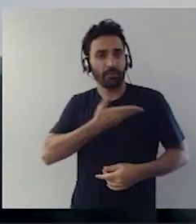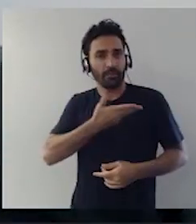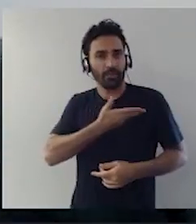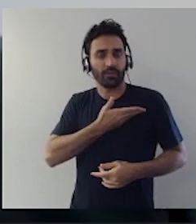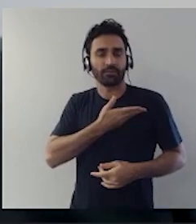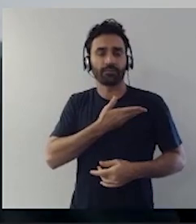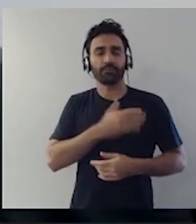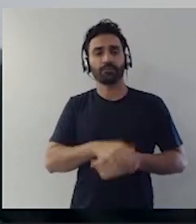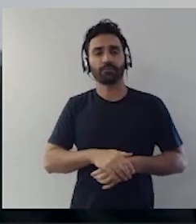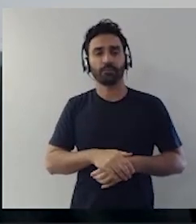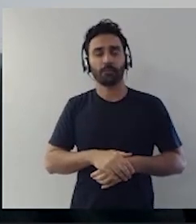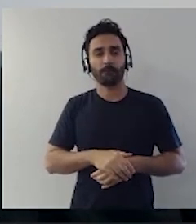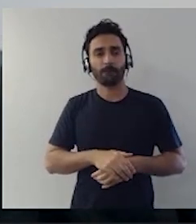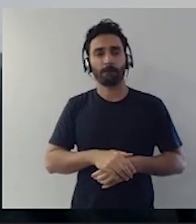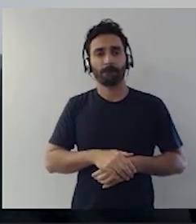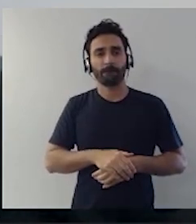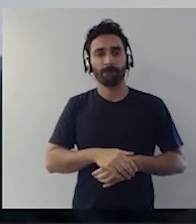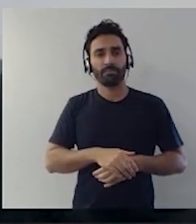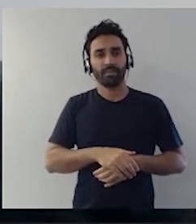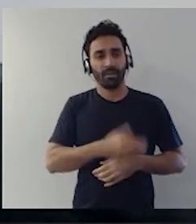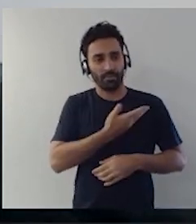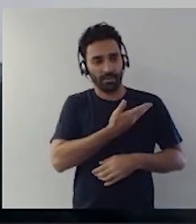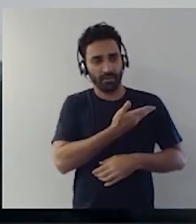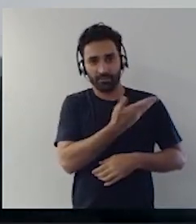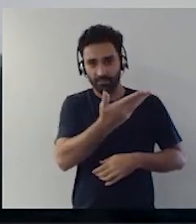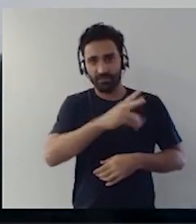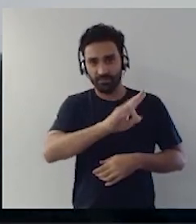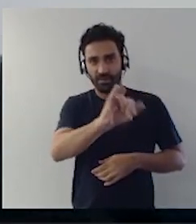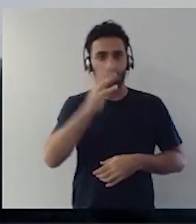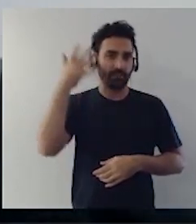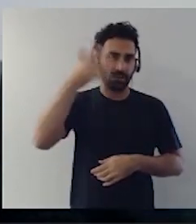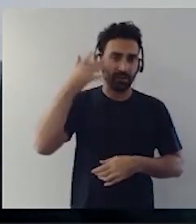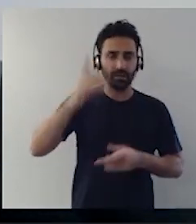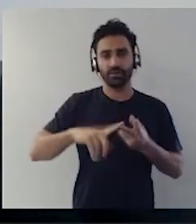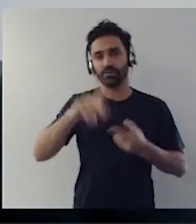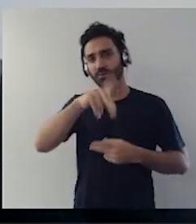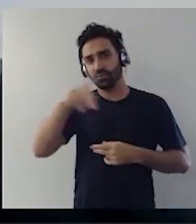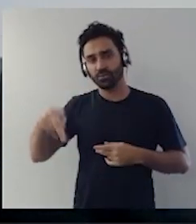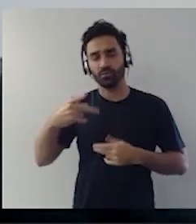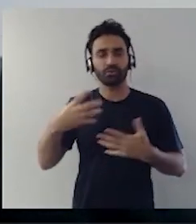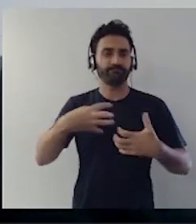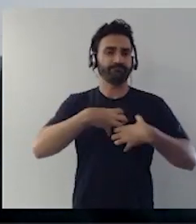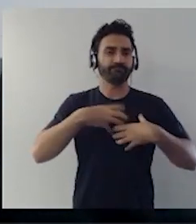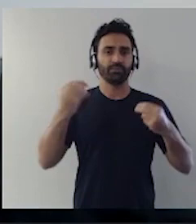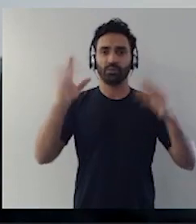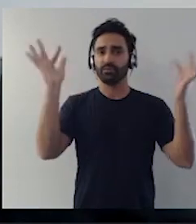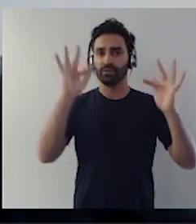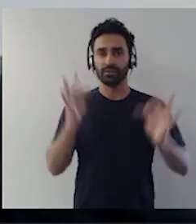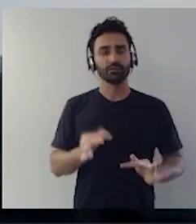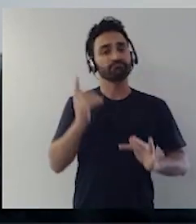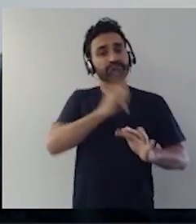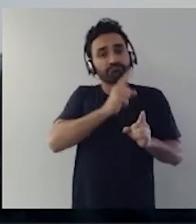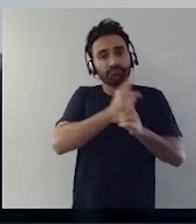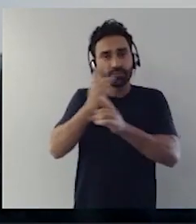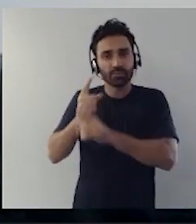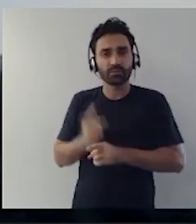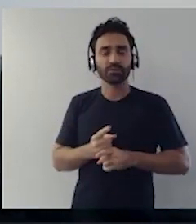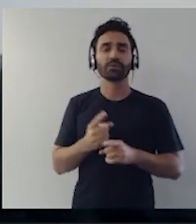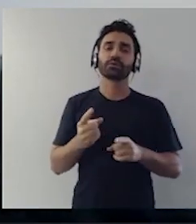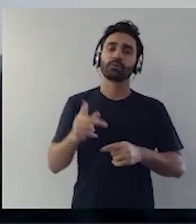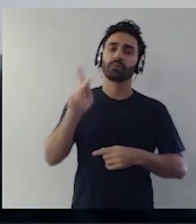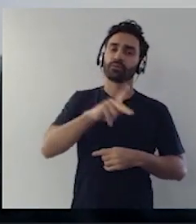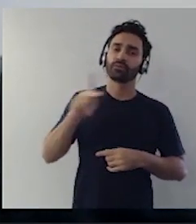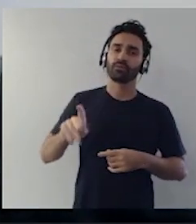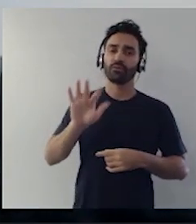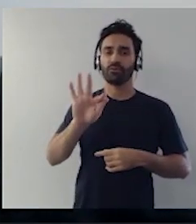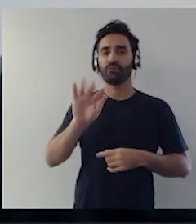colegas de fala aqui de painel, os demais colegas, professor Egon, uma satisfação reencontrá-lo, professor